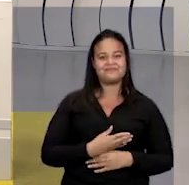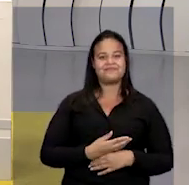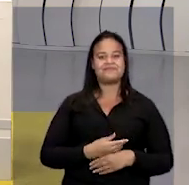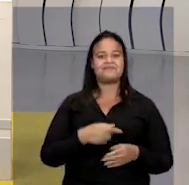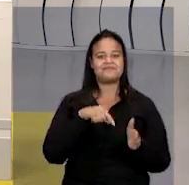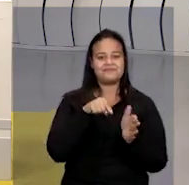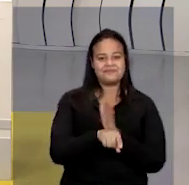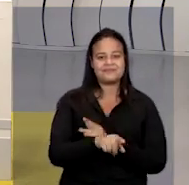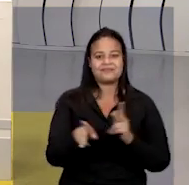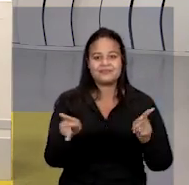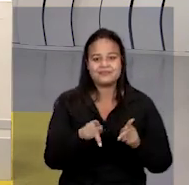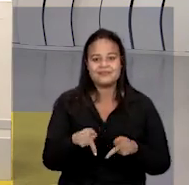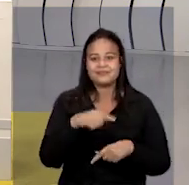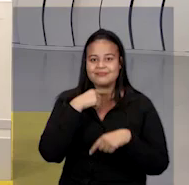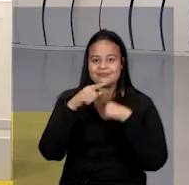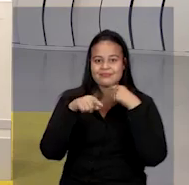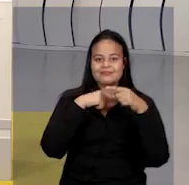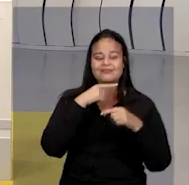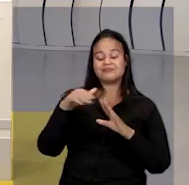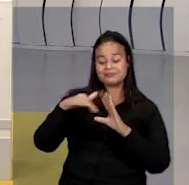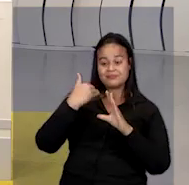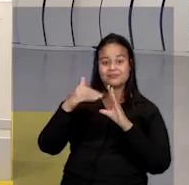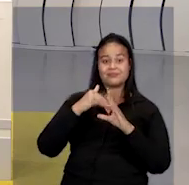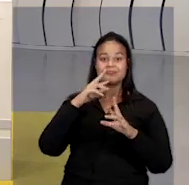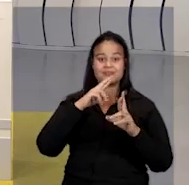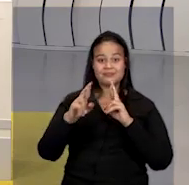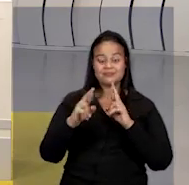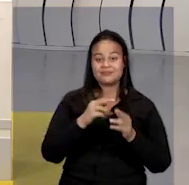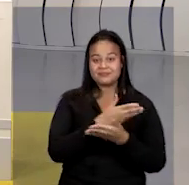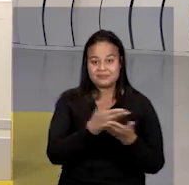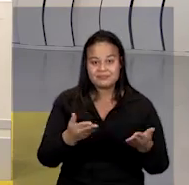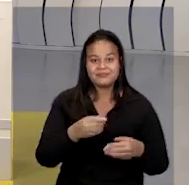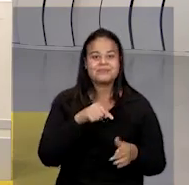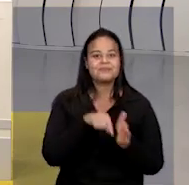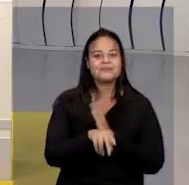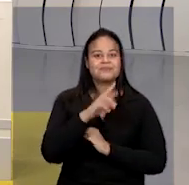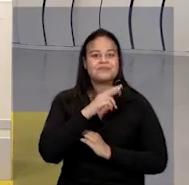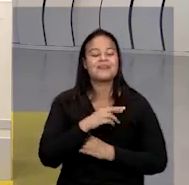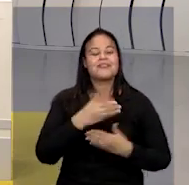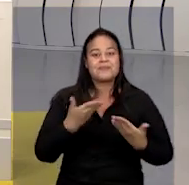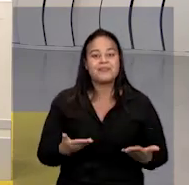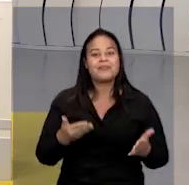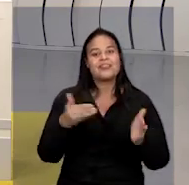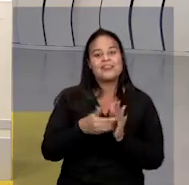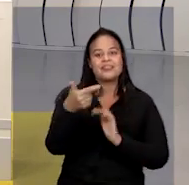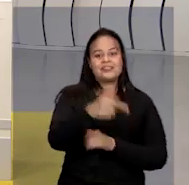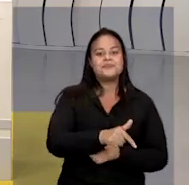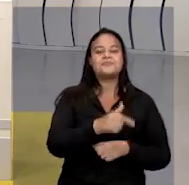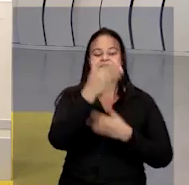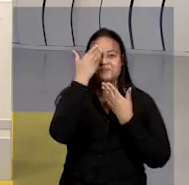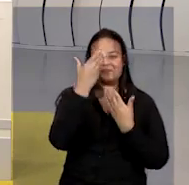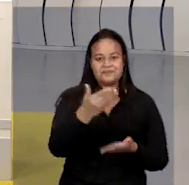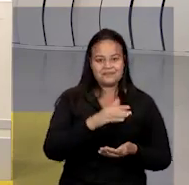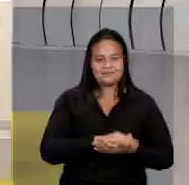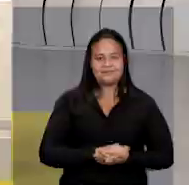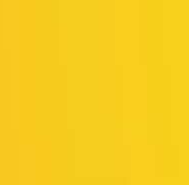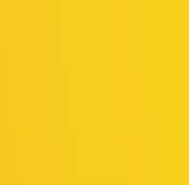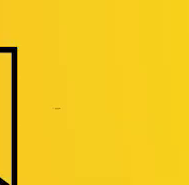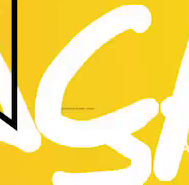professor. Mande suas perguntas para nós, que nós iremos responder para você, não tira dúvidas. Então é isso, pessoal. Até a próxima. Muito obrigado.